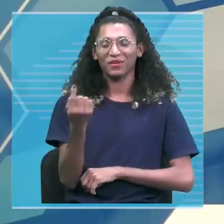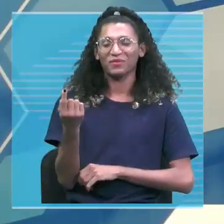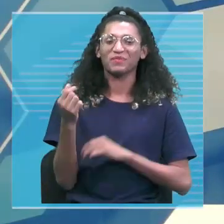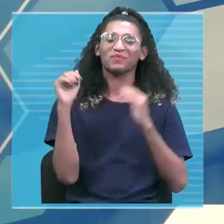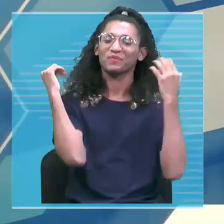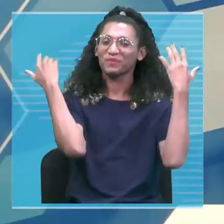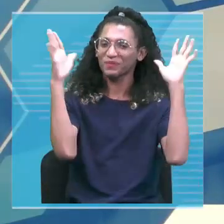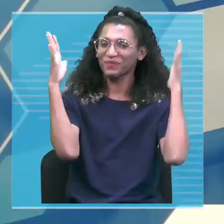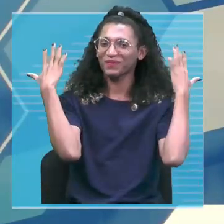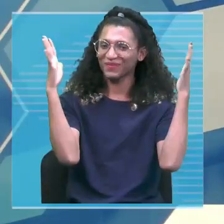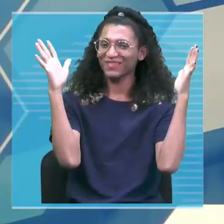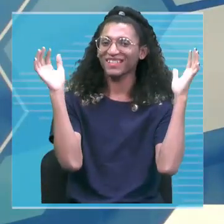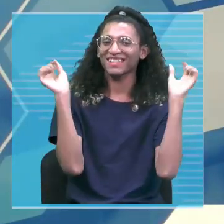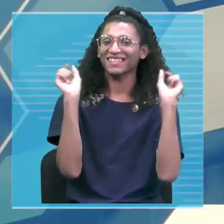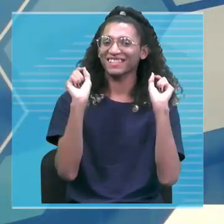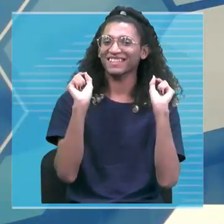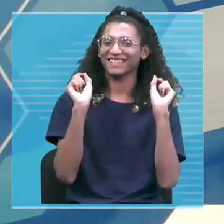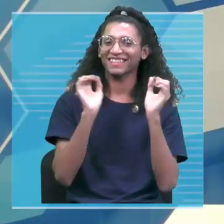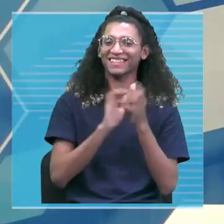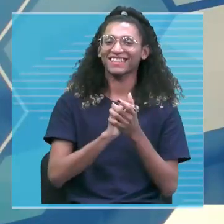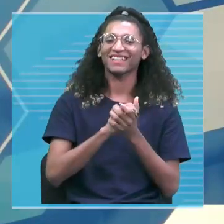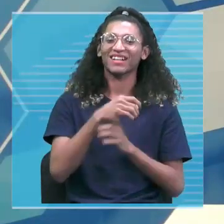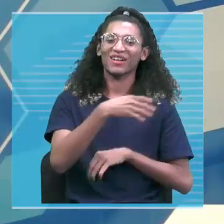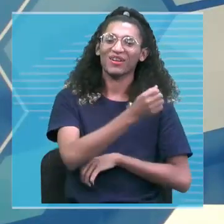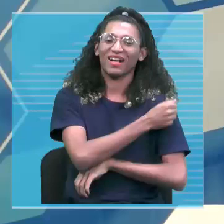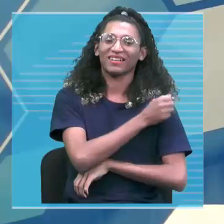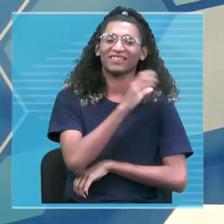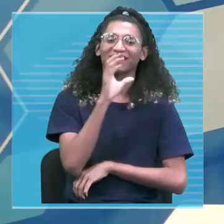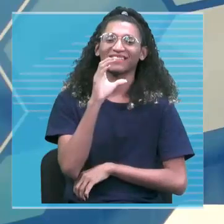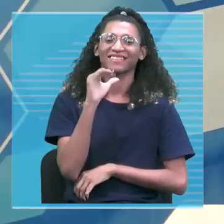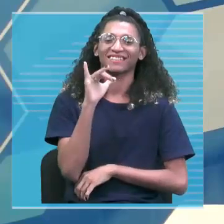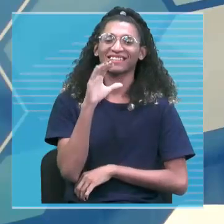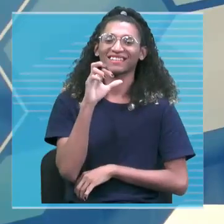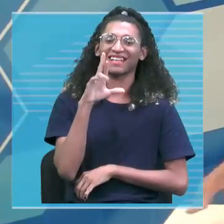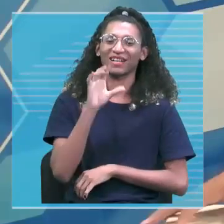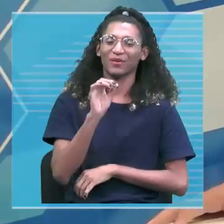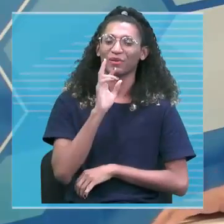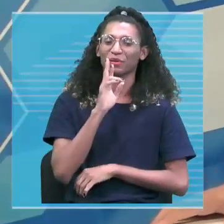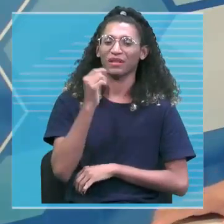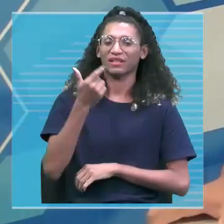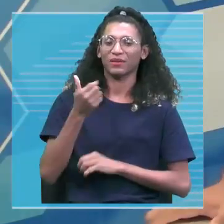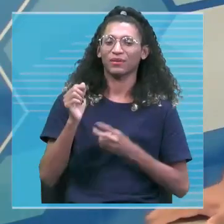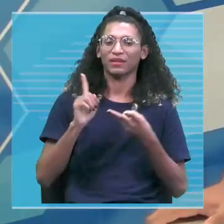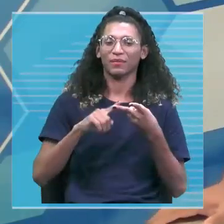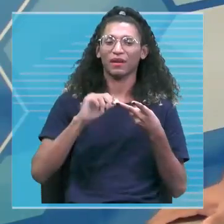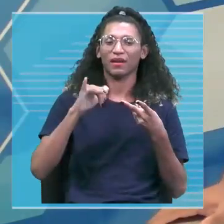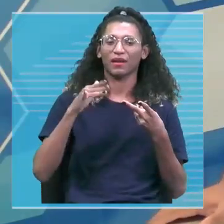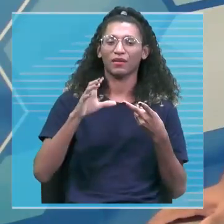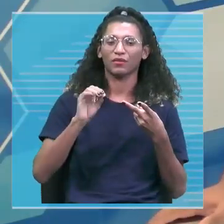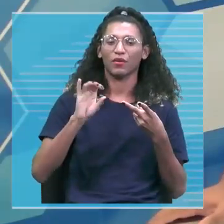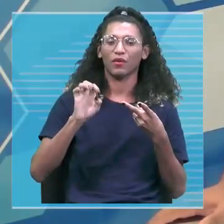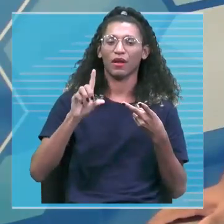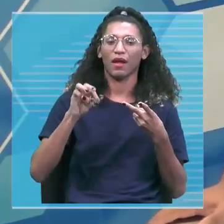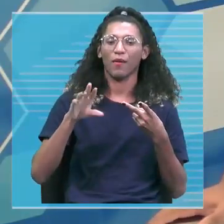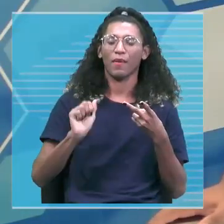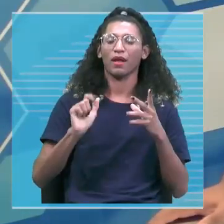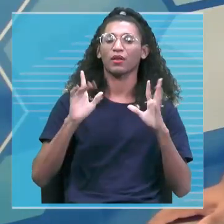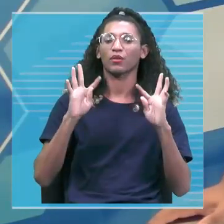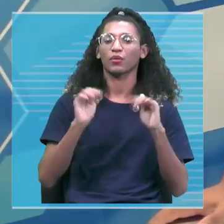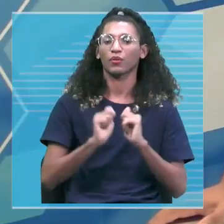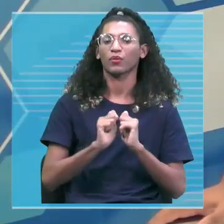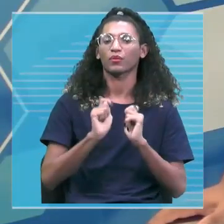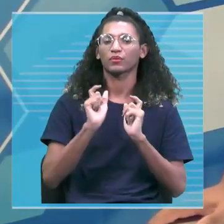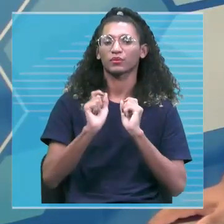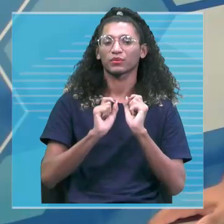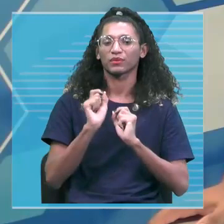parabenizo aqui ao Cícero Ramon pela segunda questão a Joelma também toda galerinha que tá